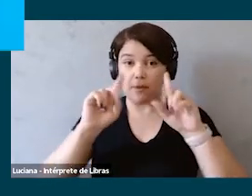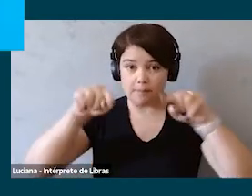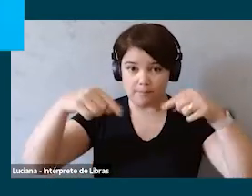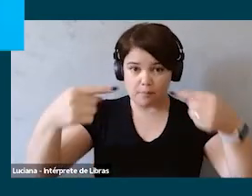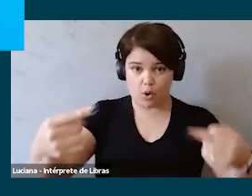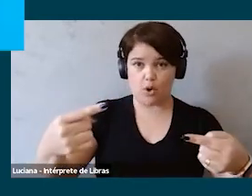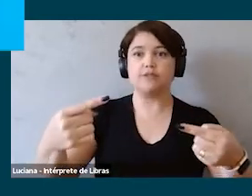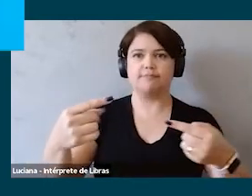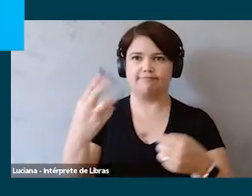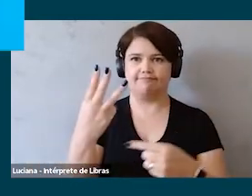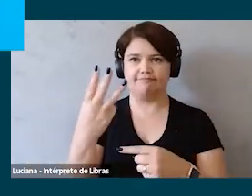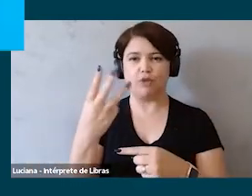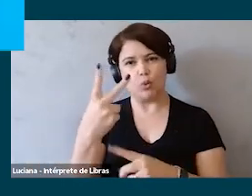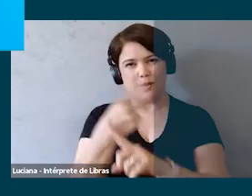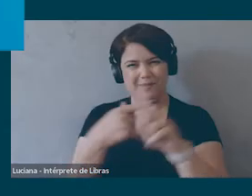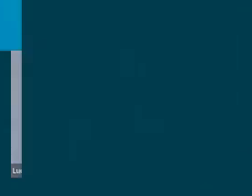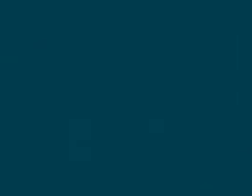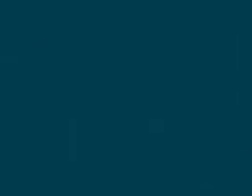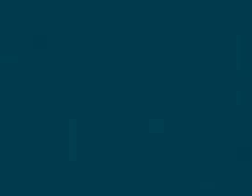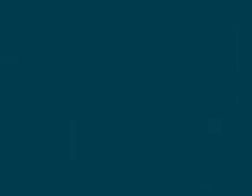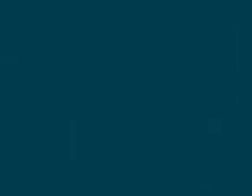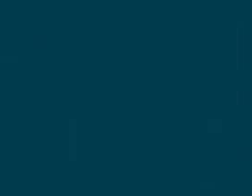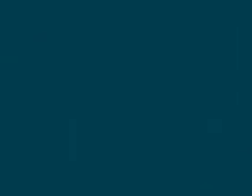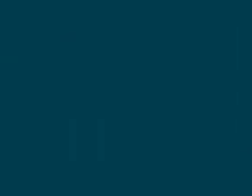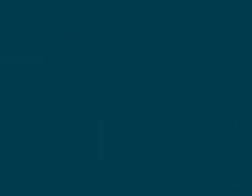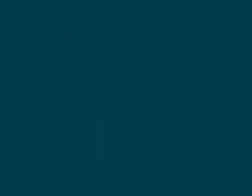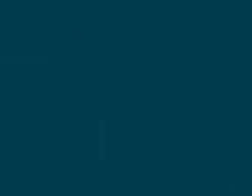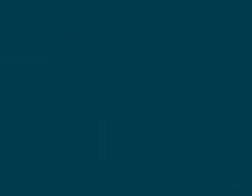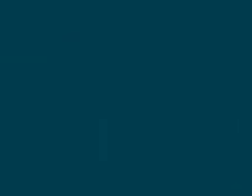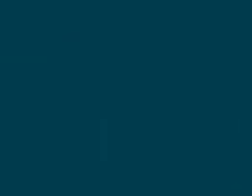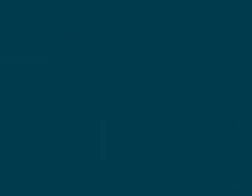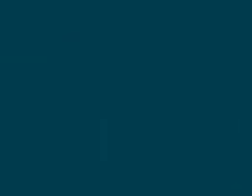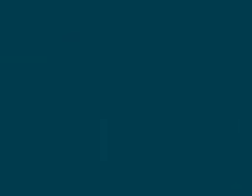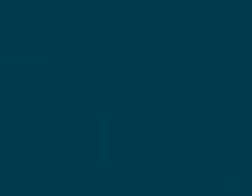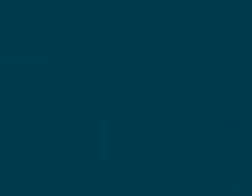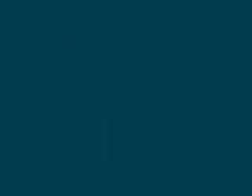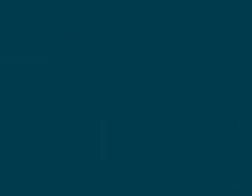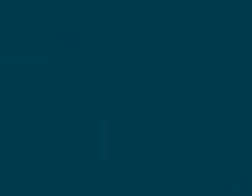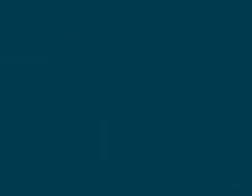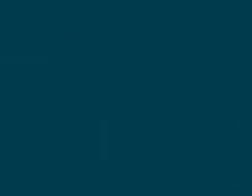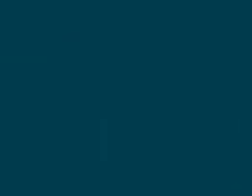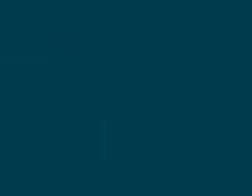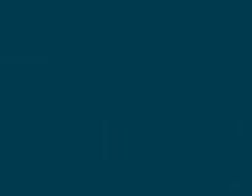obrigada e a gente se vê na nossa próxima sessão.